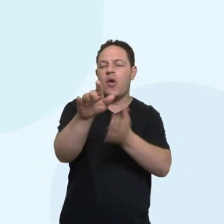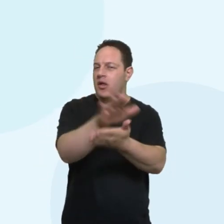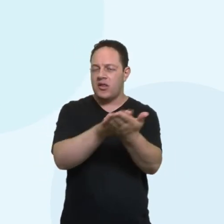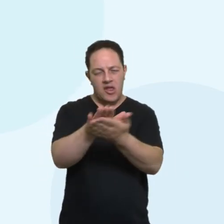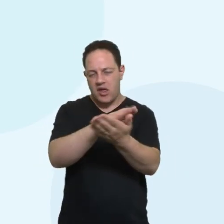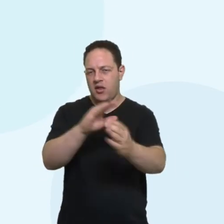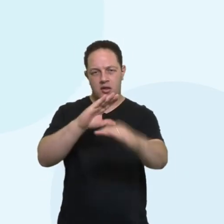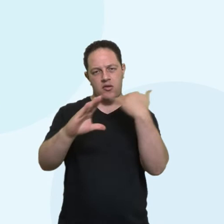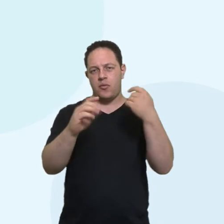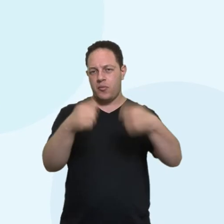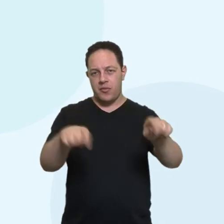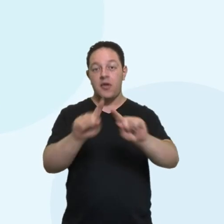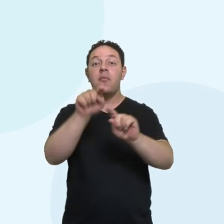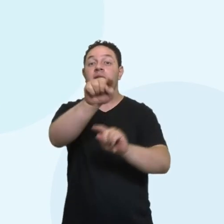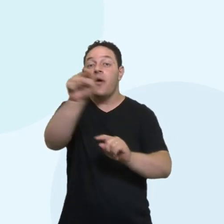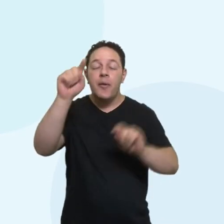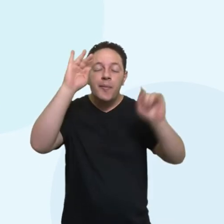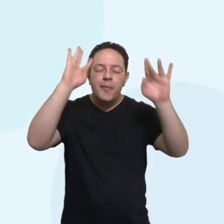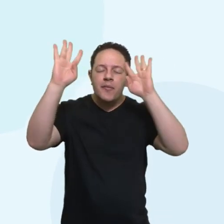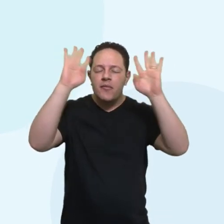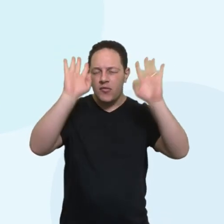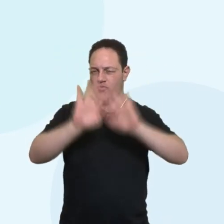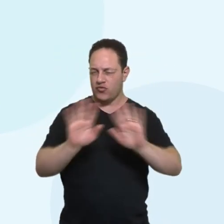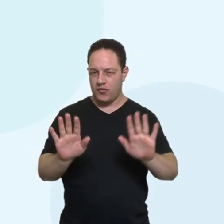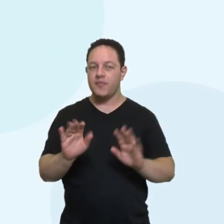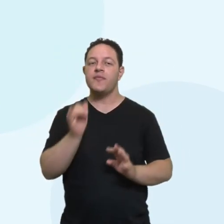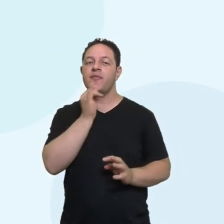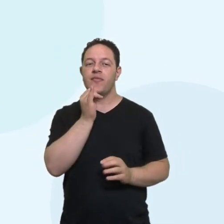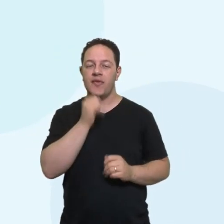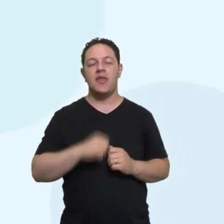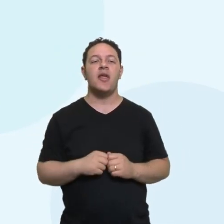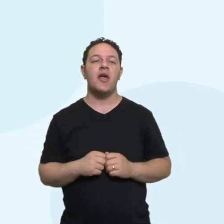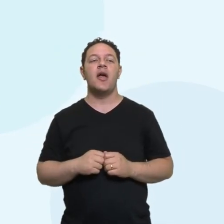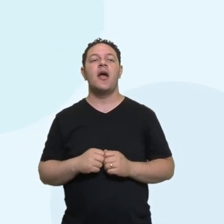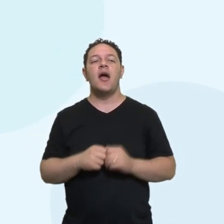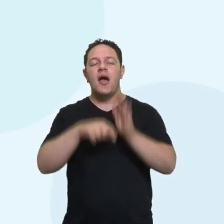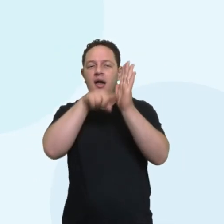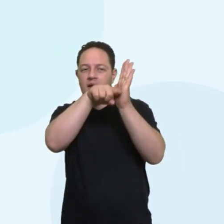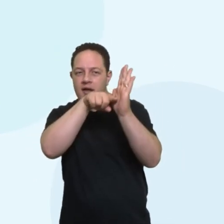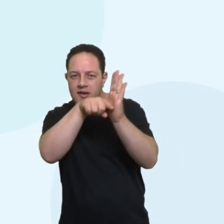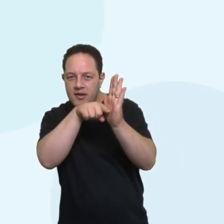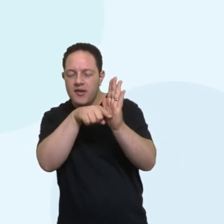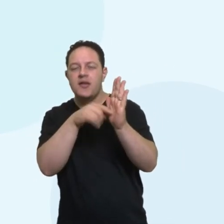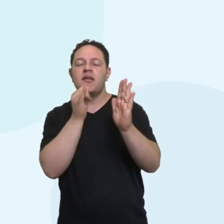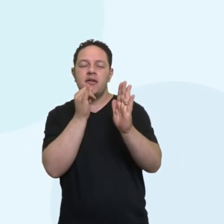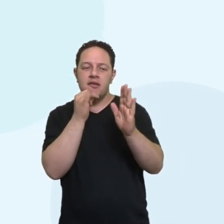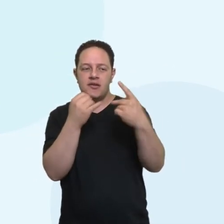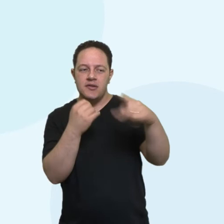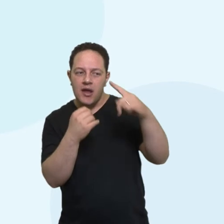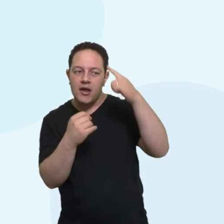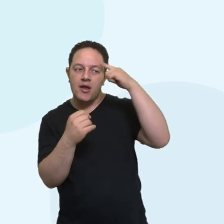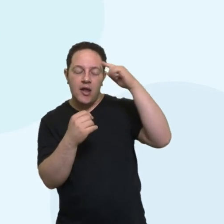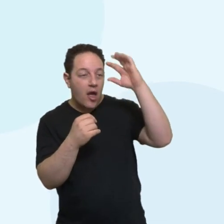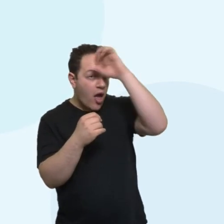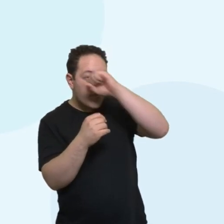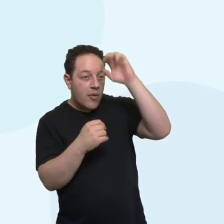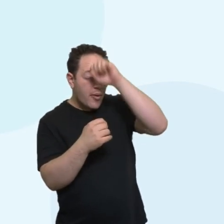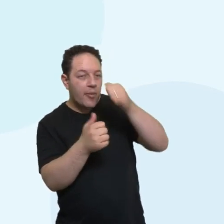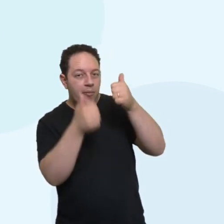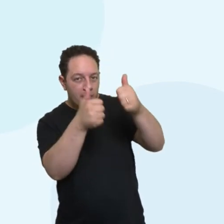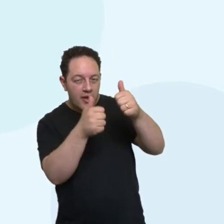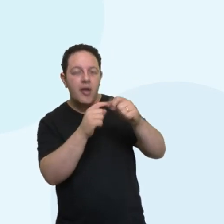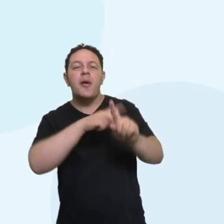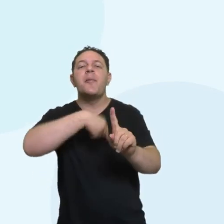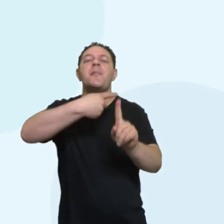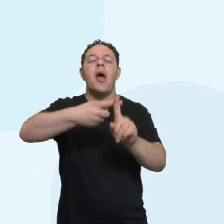no set mas é legal vocês pensarem né análise da dimensão cognitiva associada a dimensão só se Nacional né